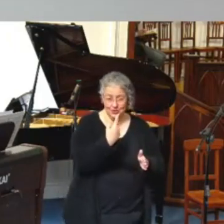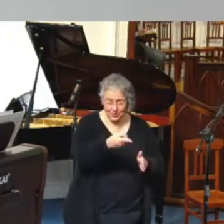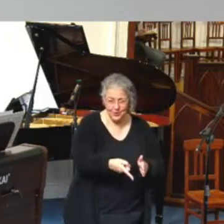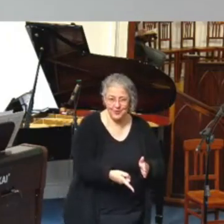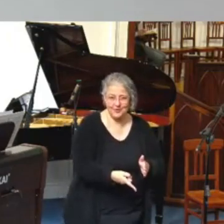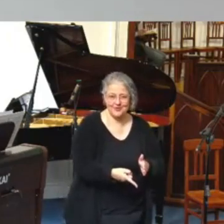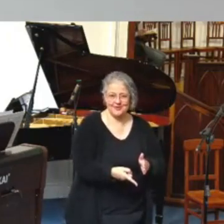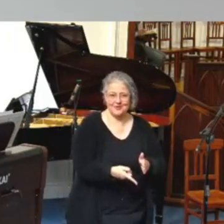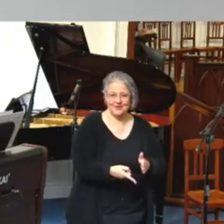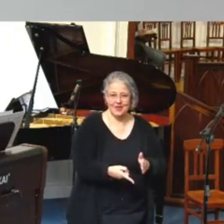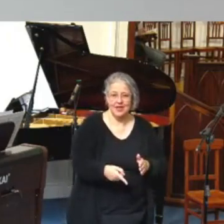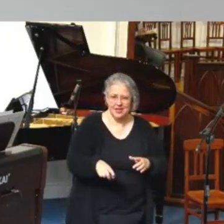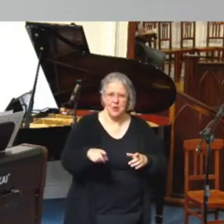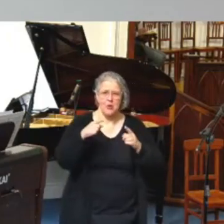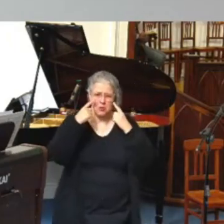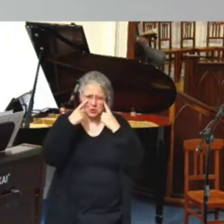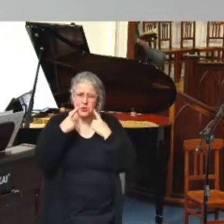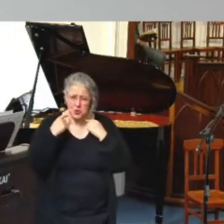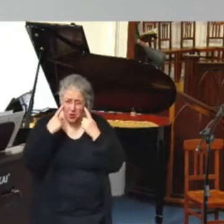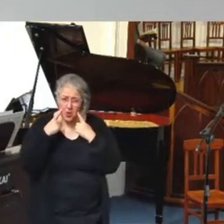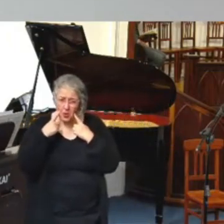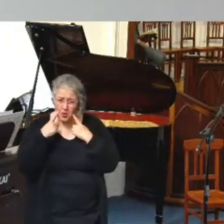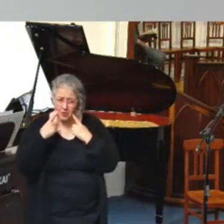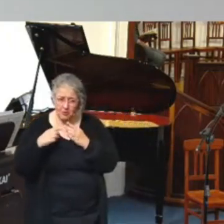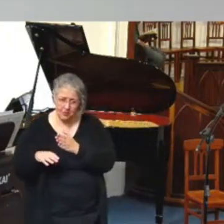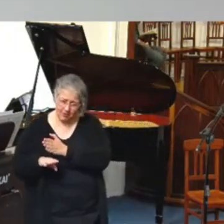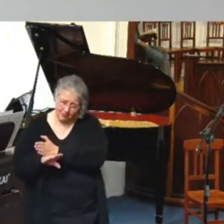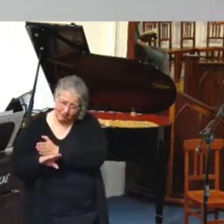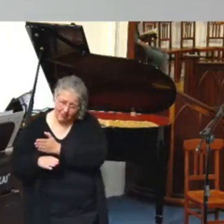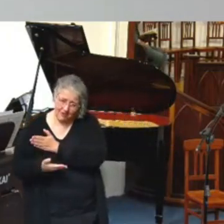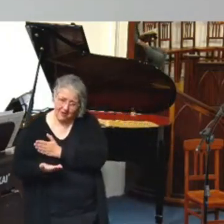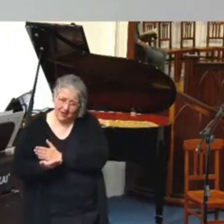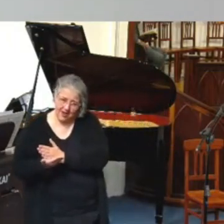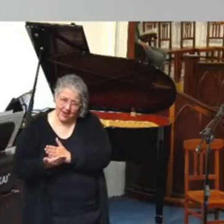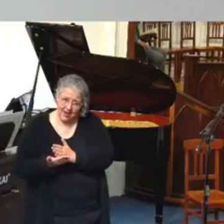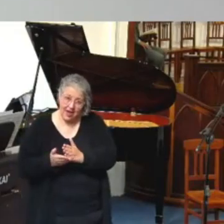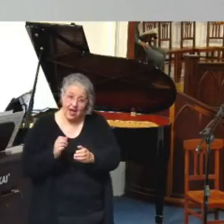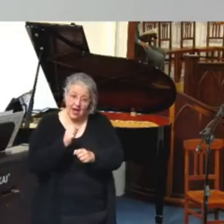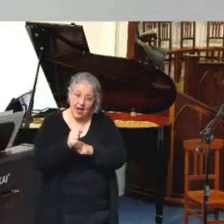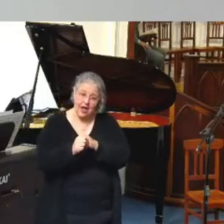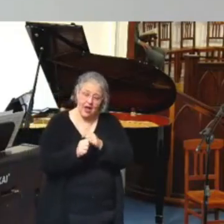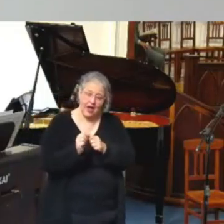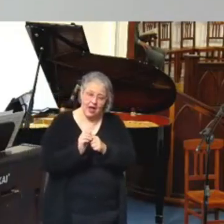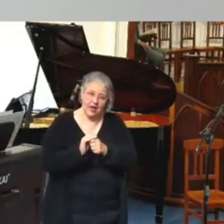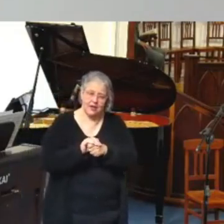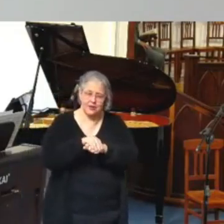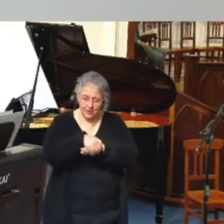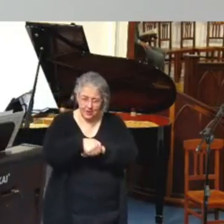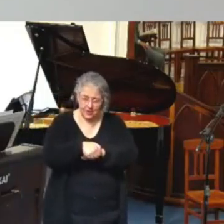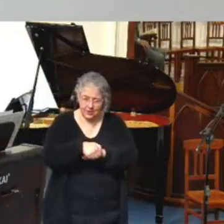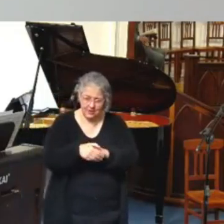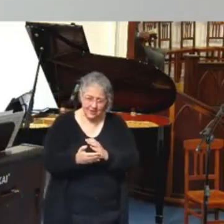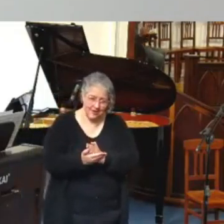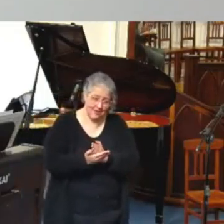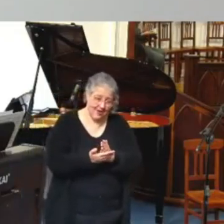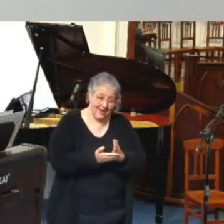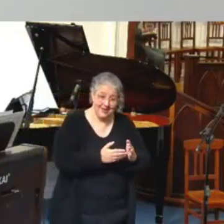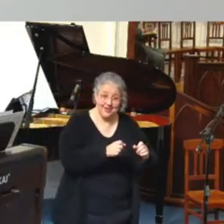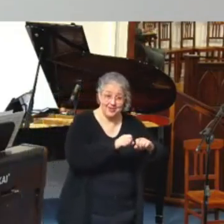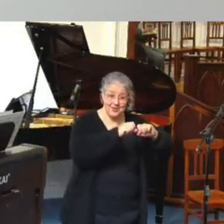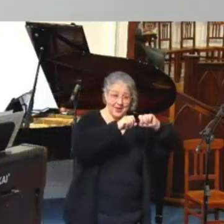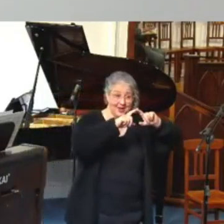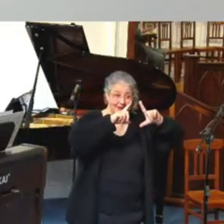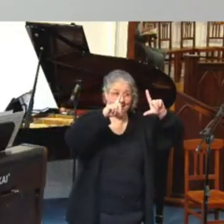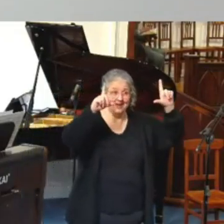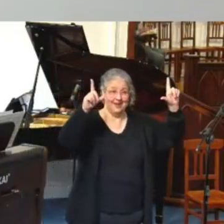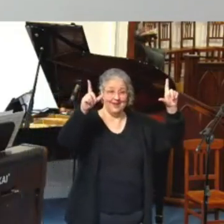diz que as misericórdias do Senhor se renovam a cada manhã. O choro pode durar uma noite, mas a alegria vem pela manhã. Que alegria